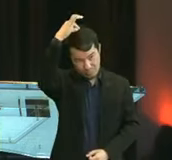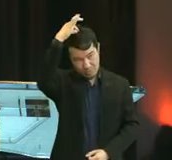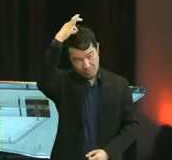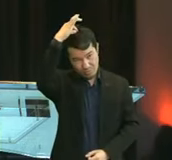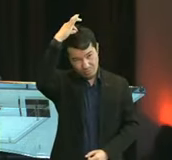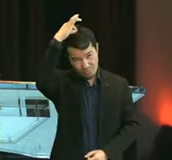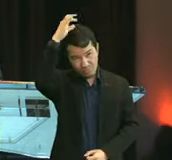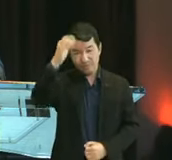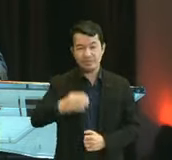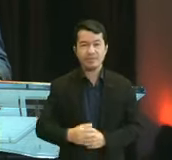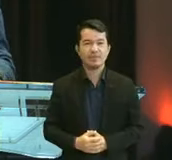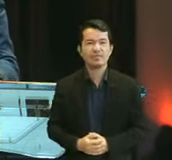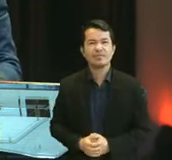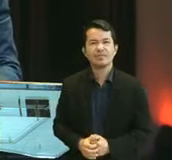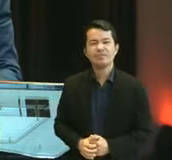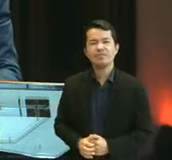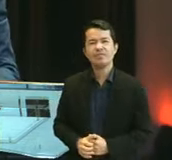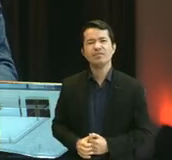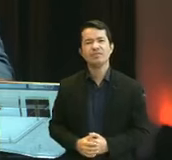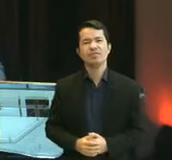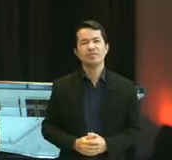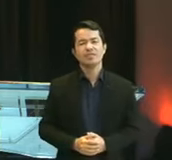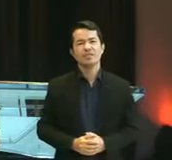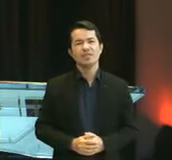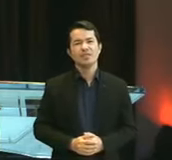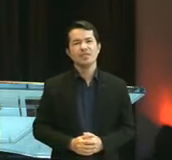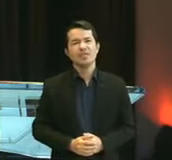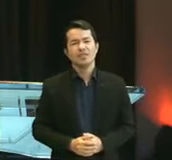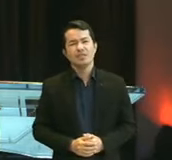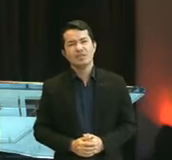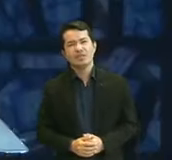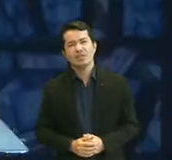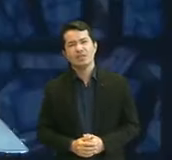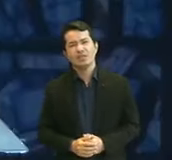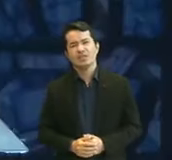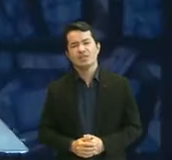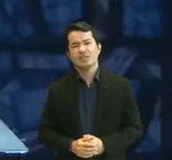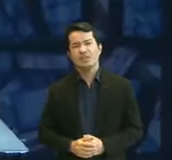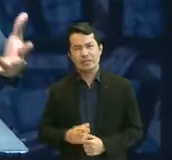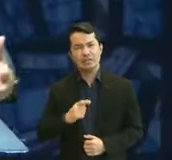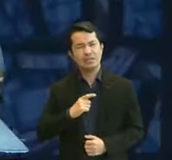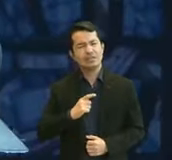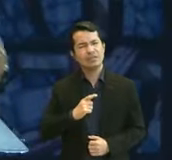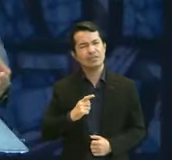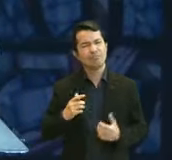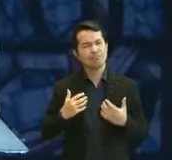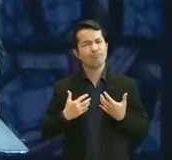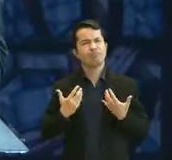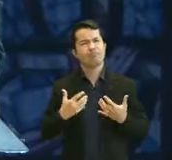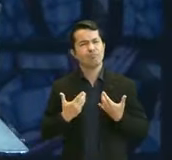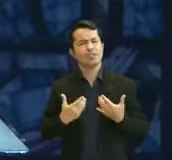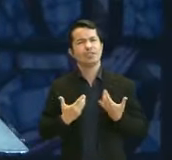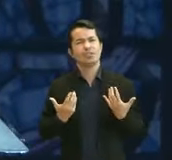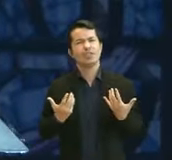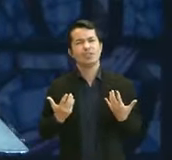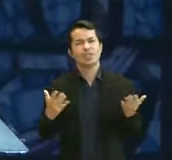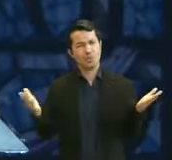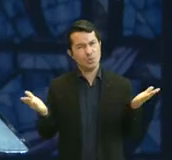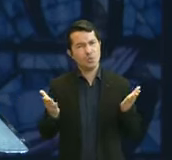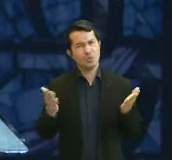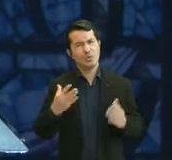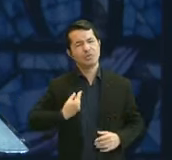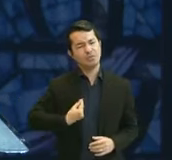privilégio nesta caminhada de vida de ter contato com pessoas muito